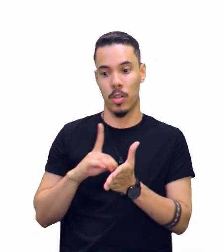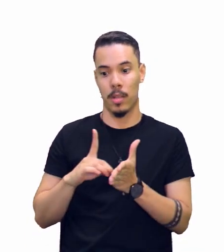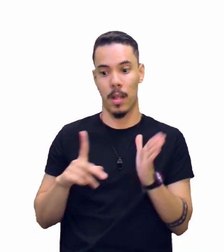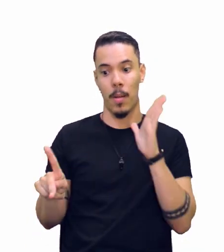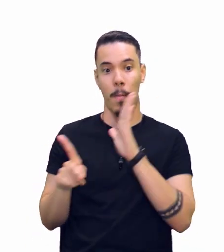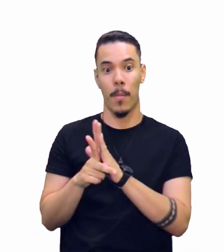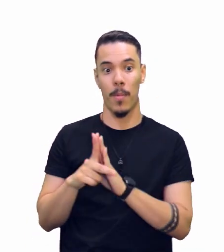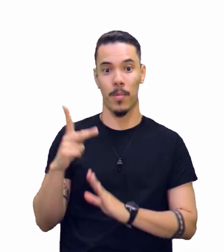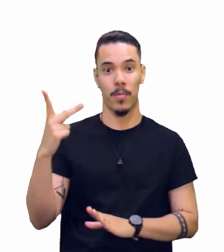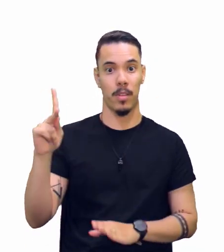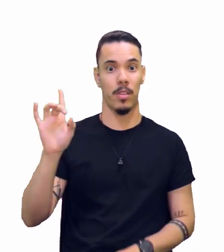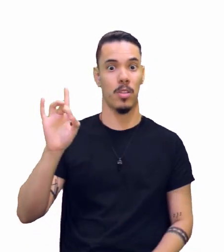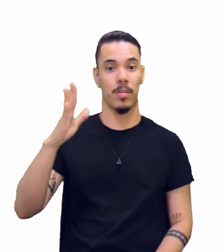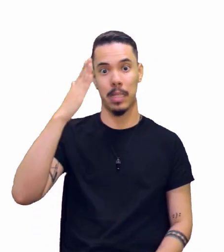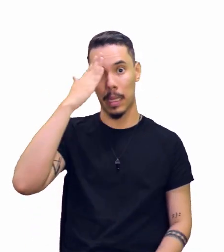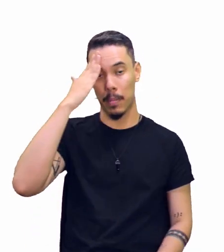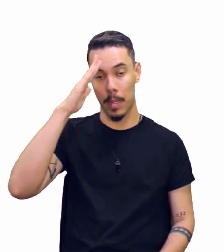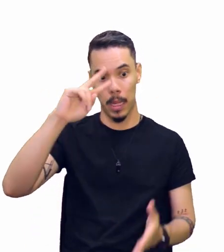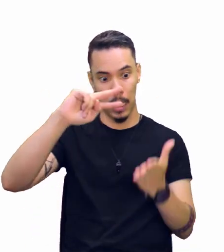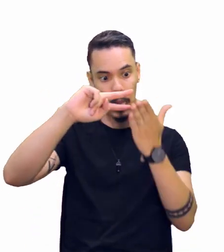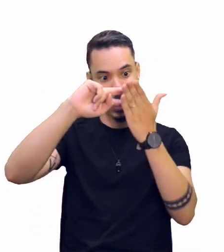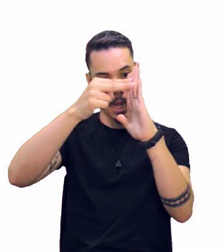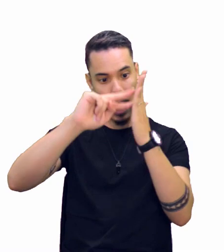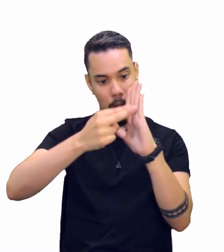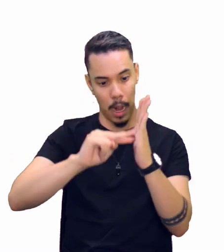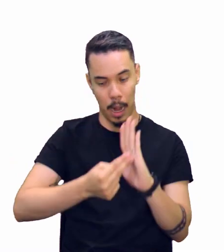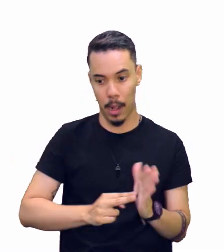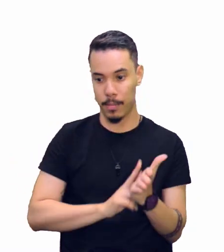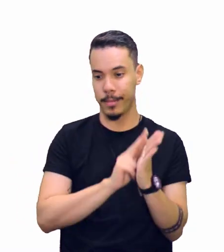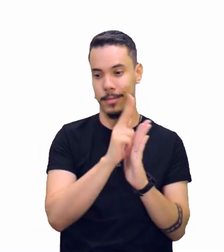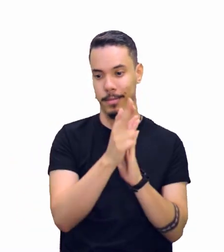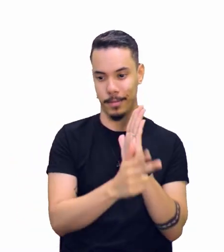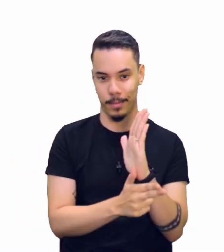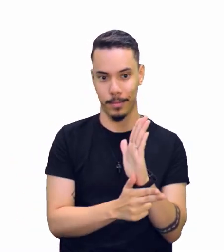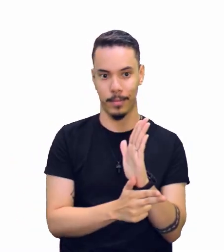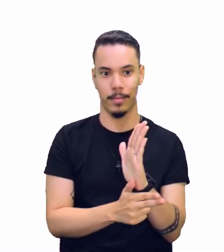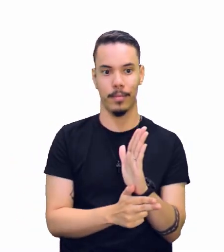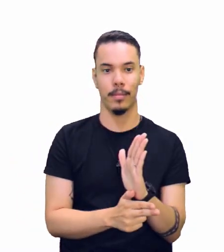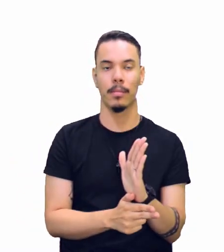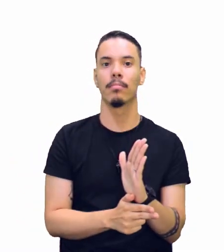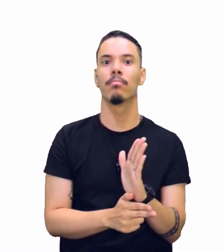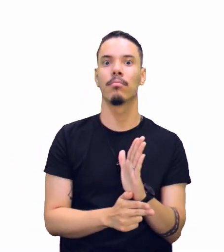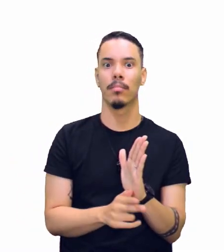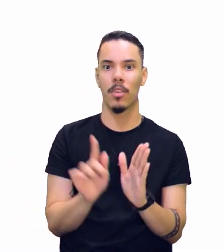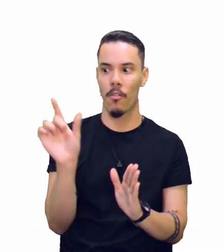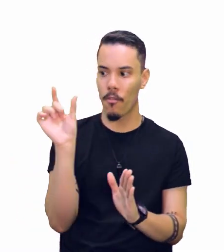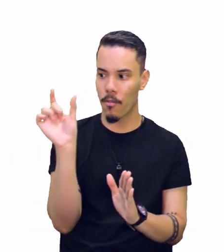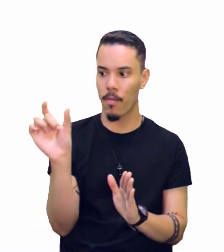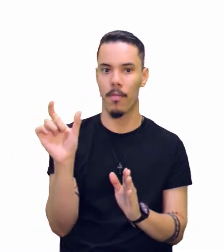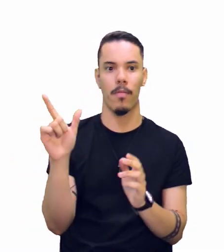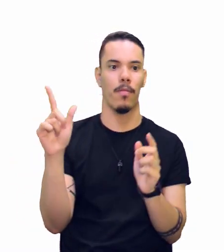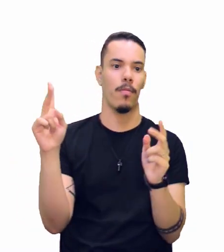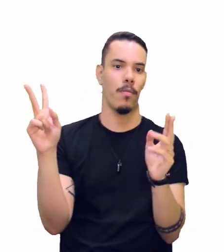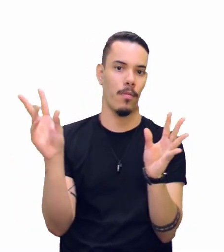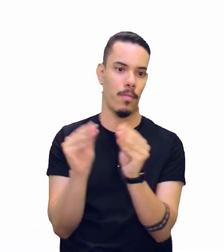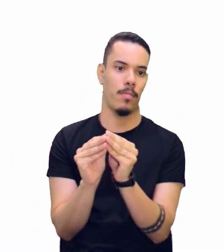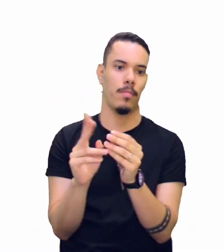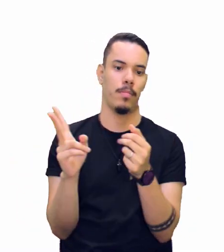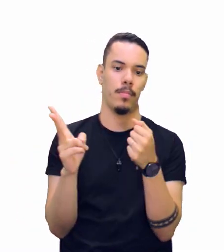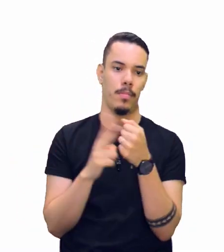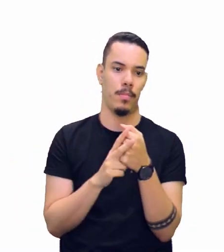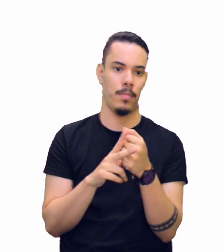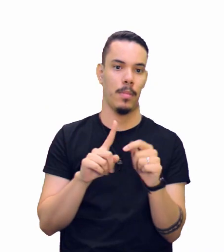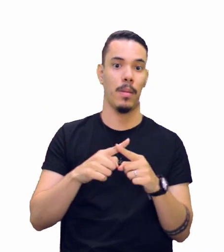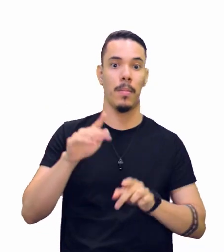ter ideia. Tem um dicionário só para ele, mas ele é muito pequeno, teacher. Sim, ele é pequeno, mas dependendo da palavra que